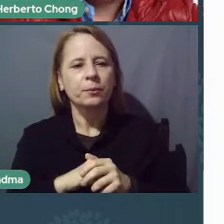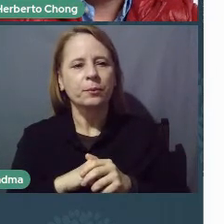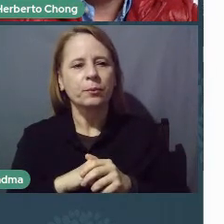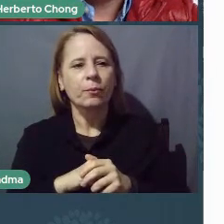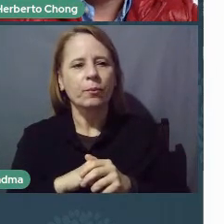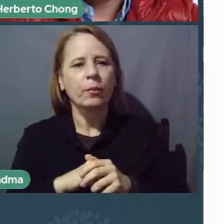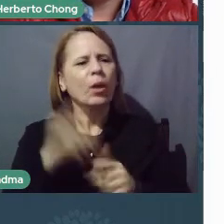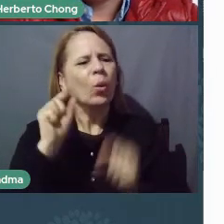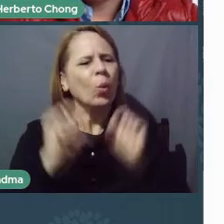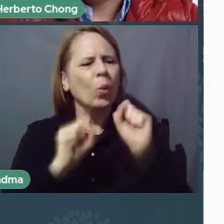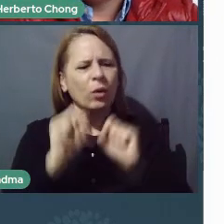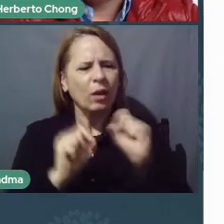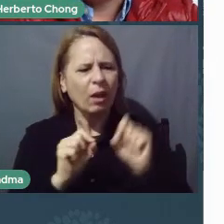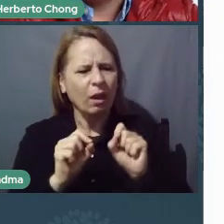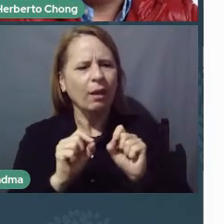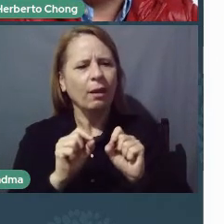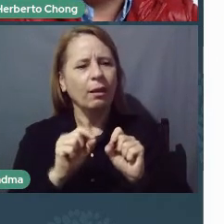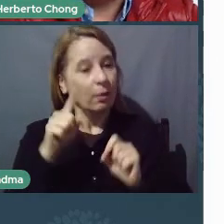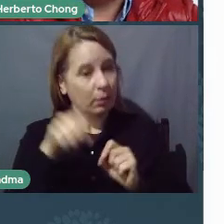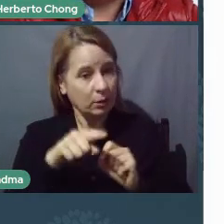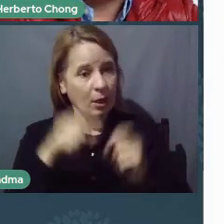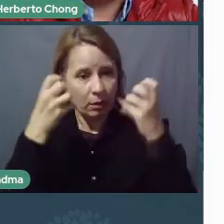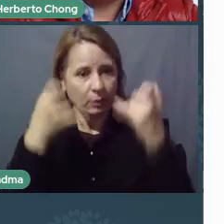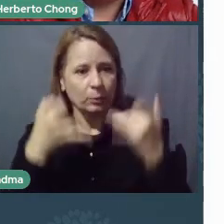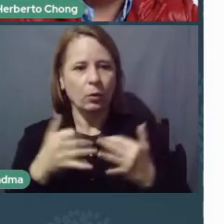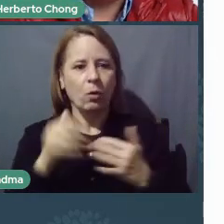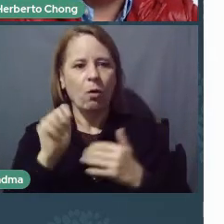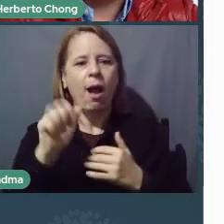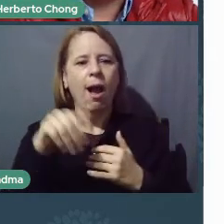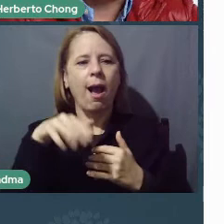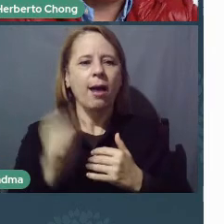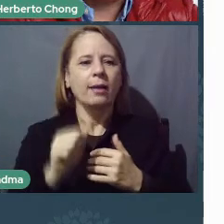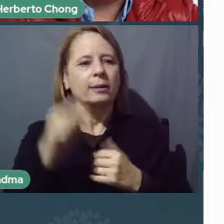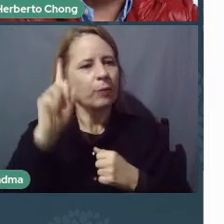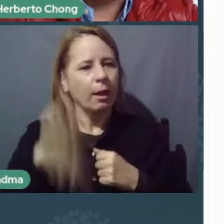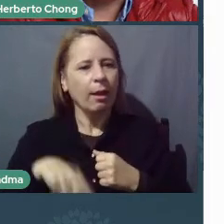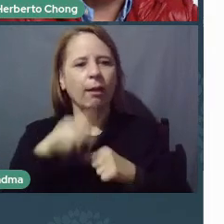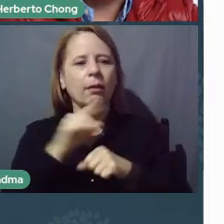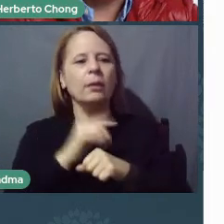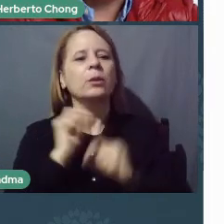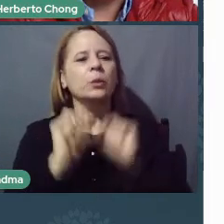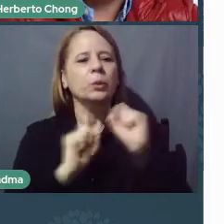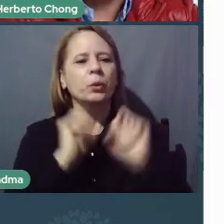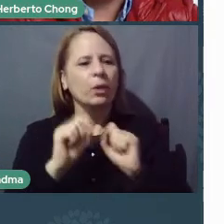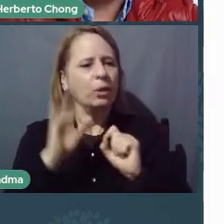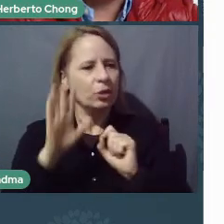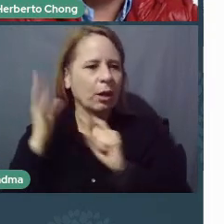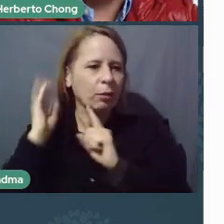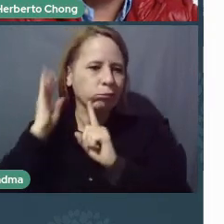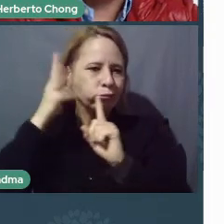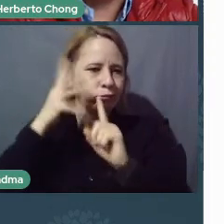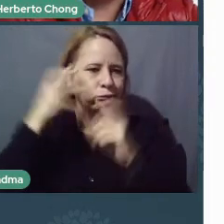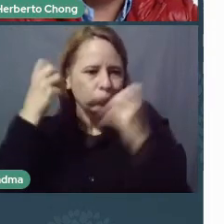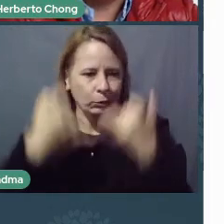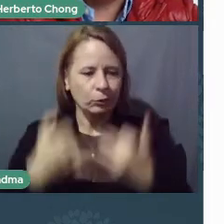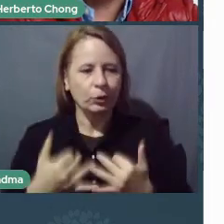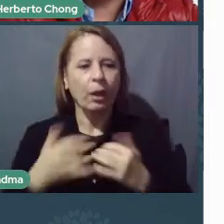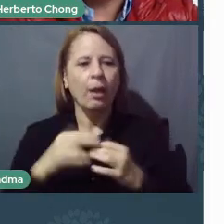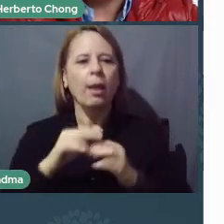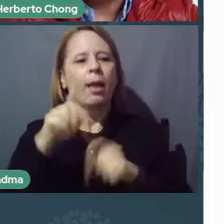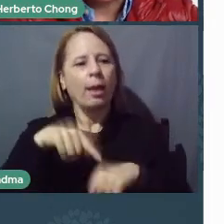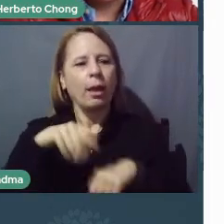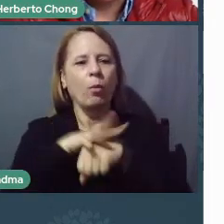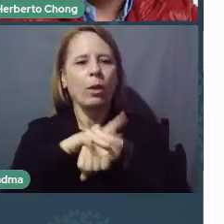Então, a asma, vocês já devem ter visto a definição de asma aí em outras palestras, sem dúvida, né? A asma é uma doença